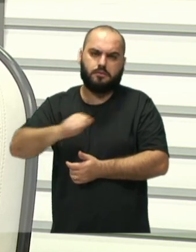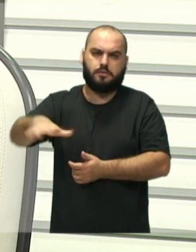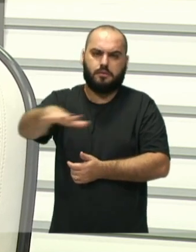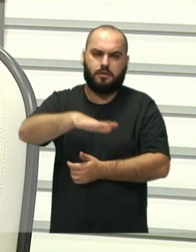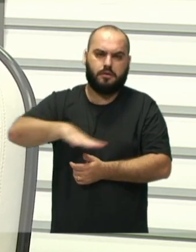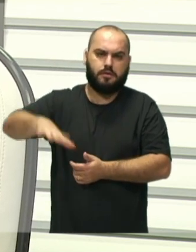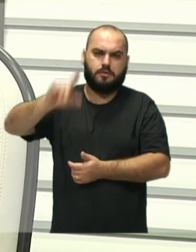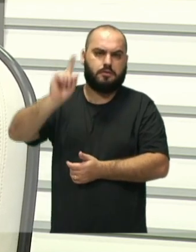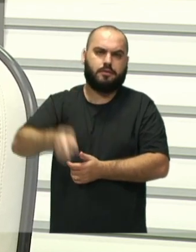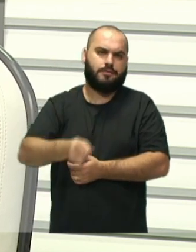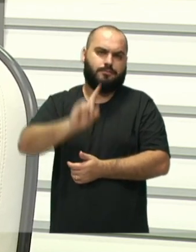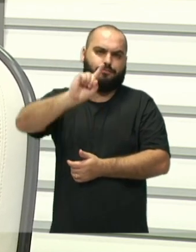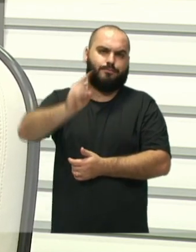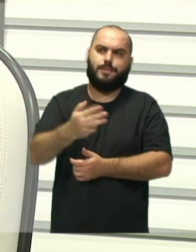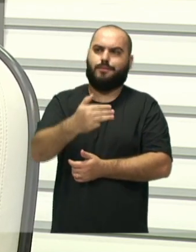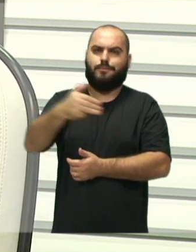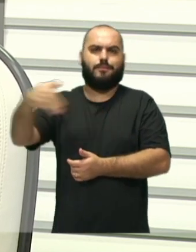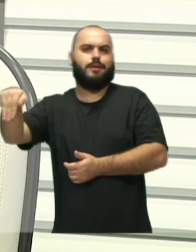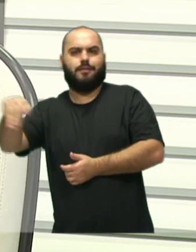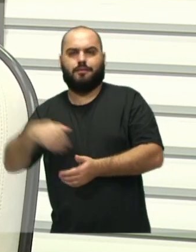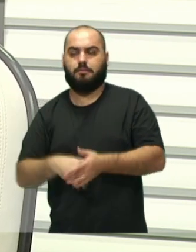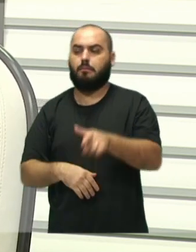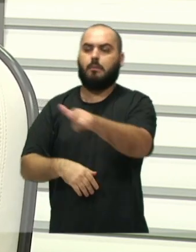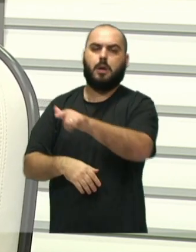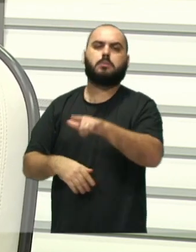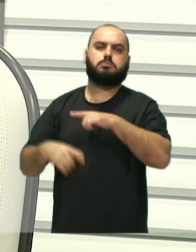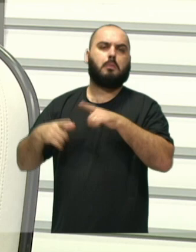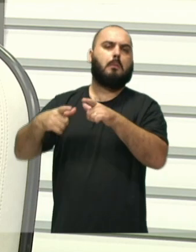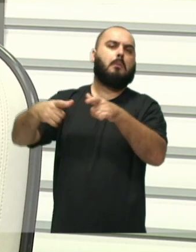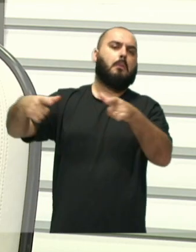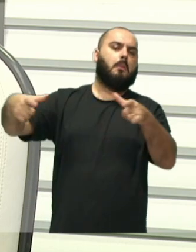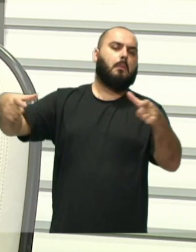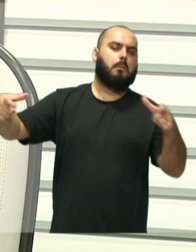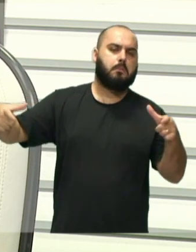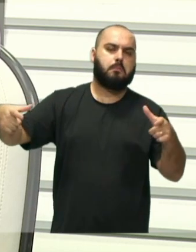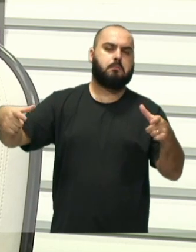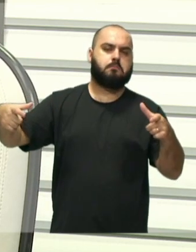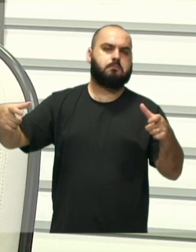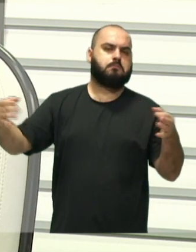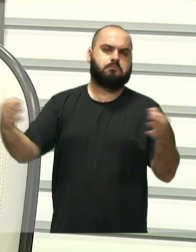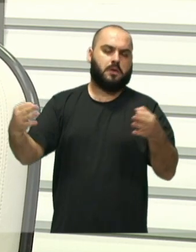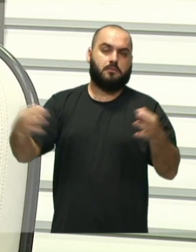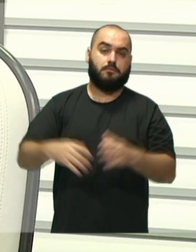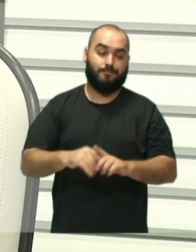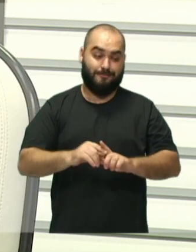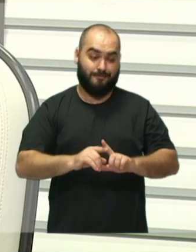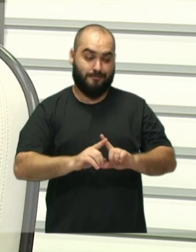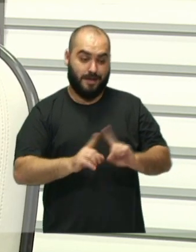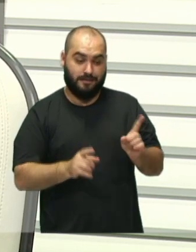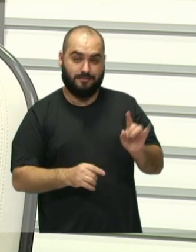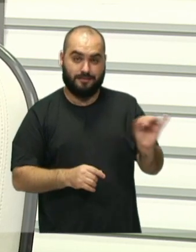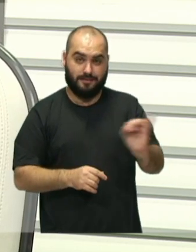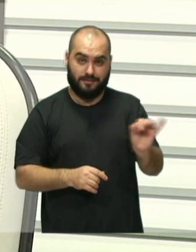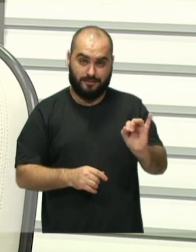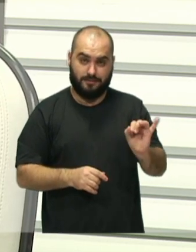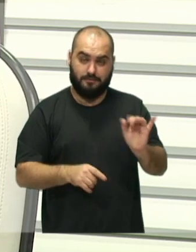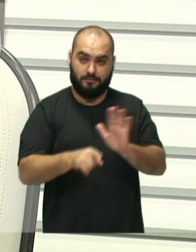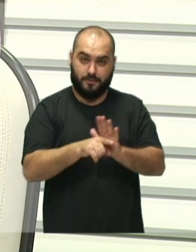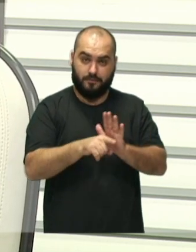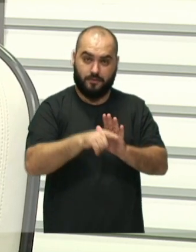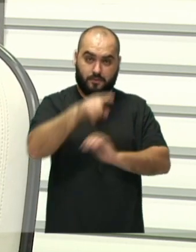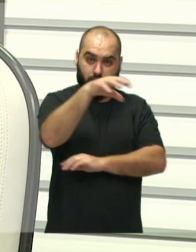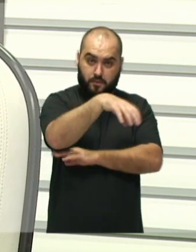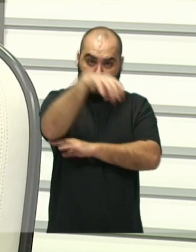casa deles lá são mais de mil médico então eles por si só tem um Porto bem maior mas Itajaí e movimentação de